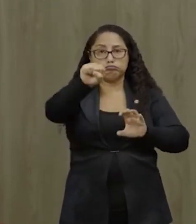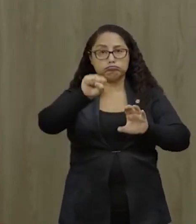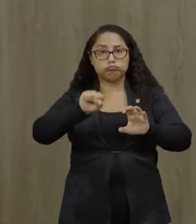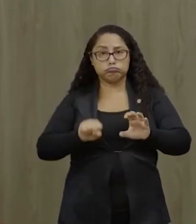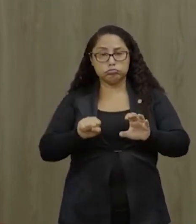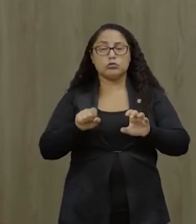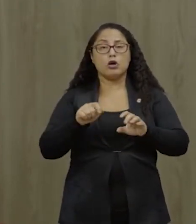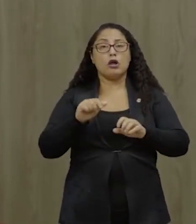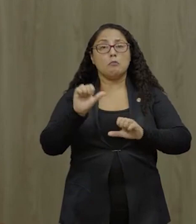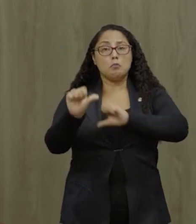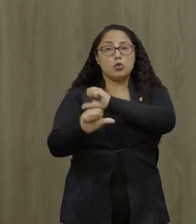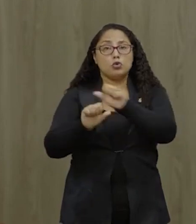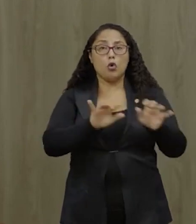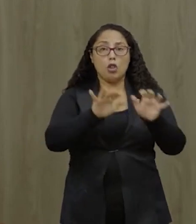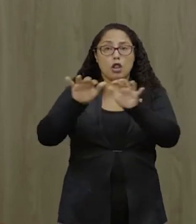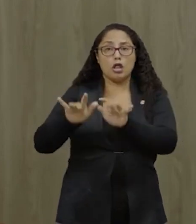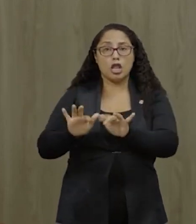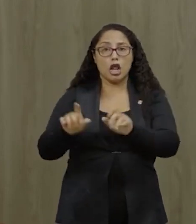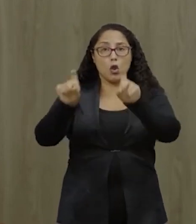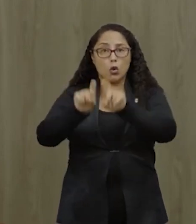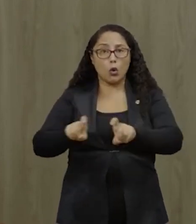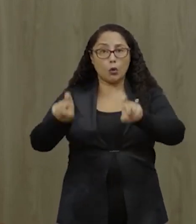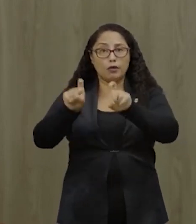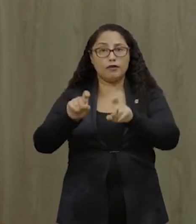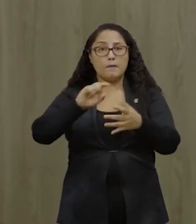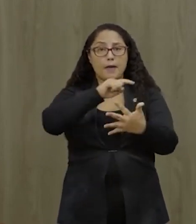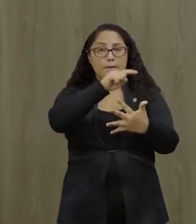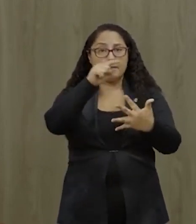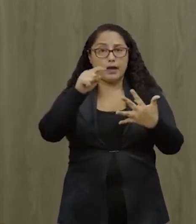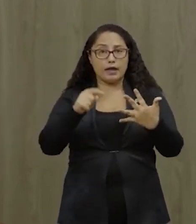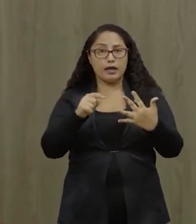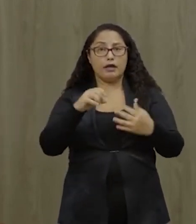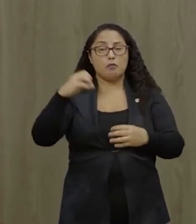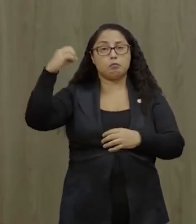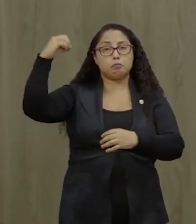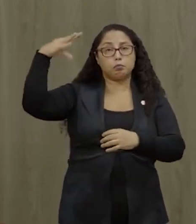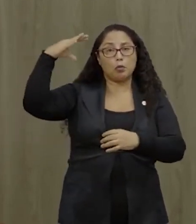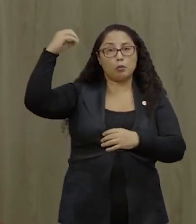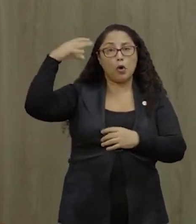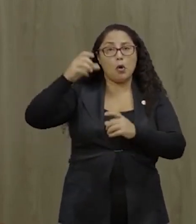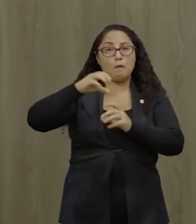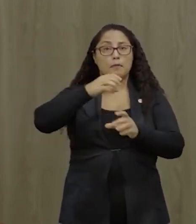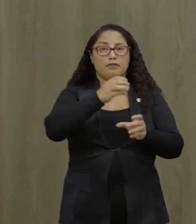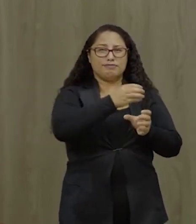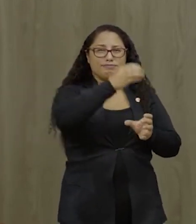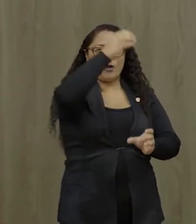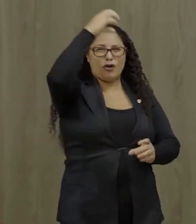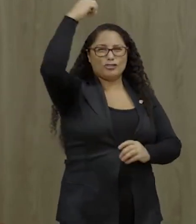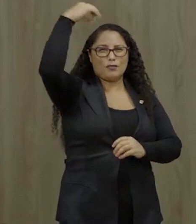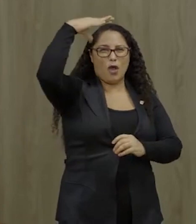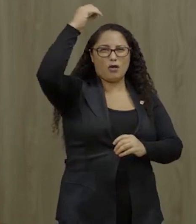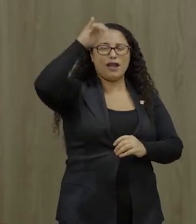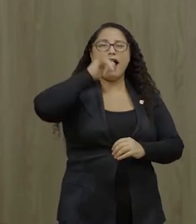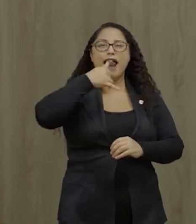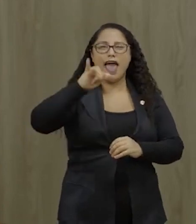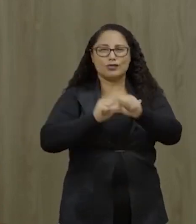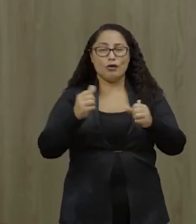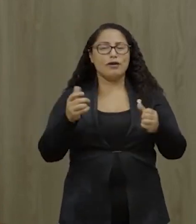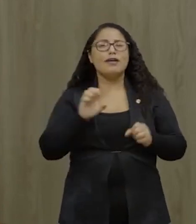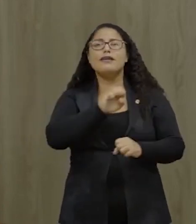o advento do teclado do computador, enfim, e vários outros, acendedor de poste, não tem mais quando se tornou o poste elétrico.